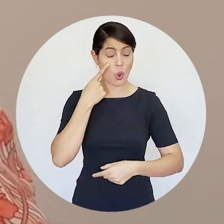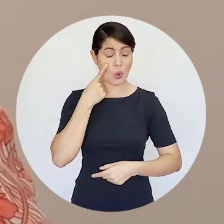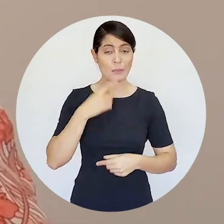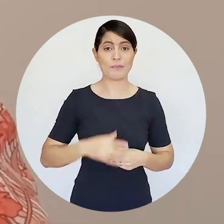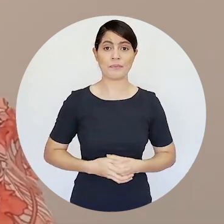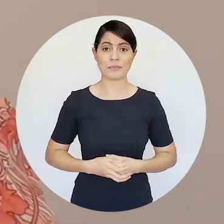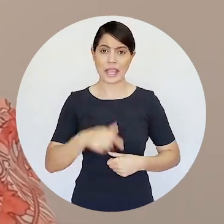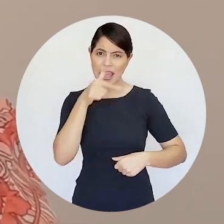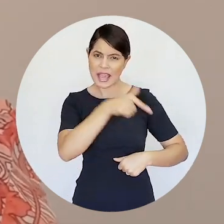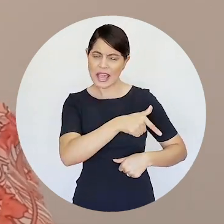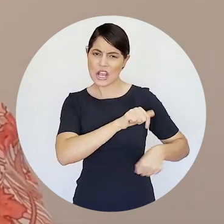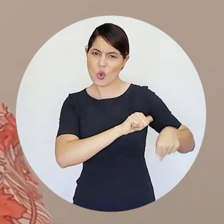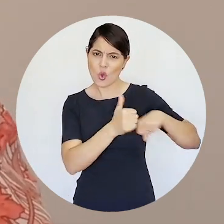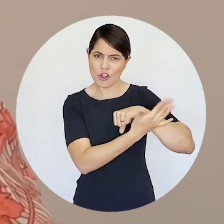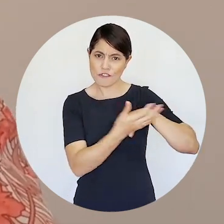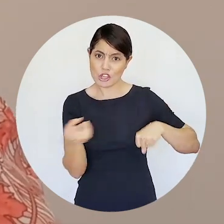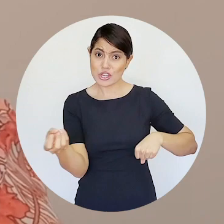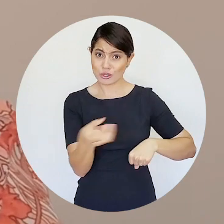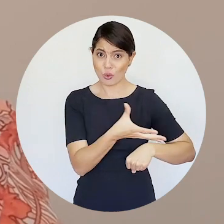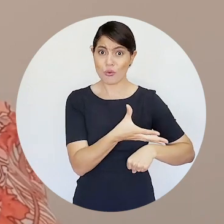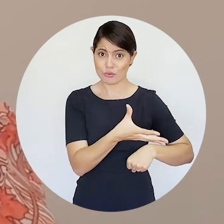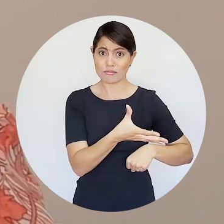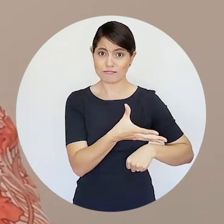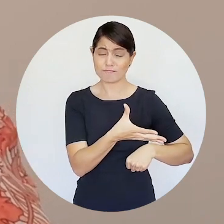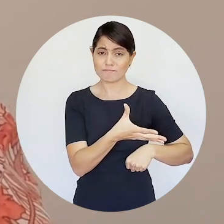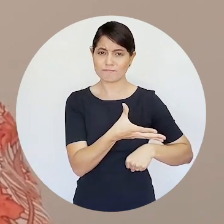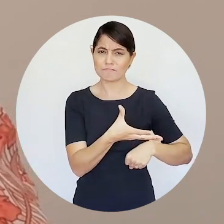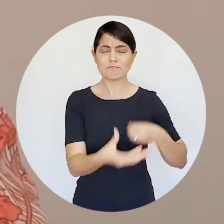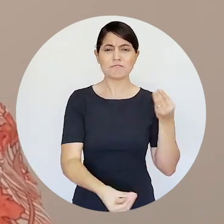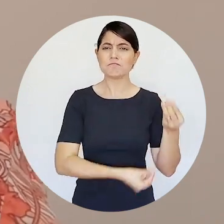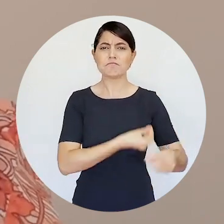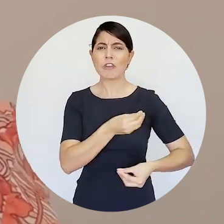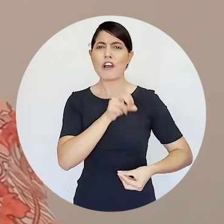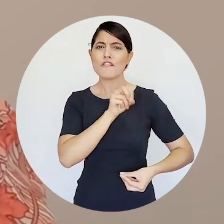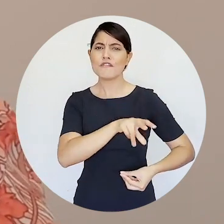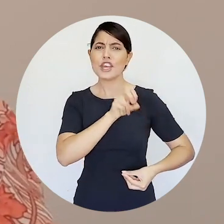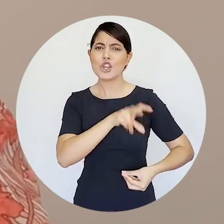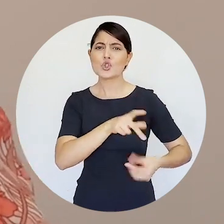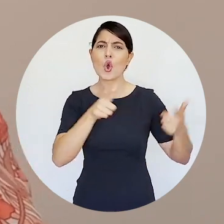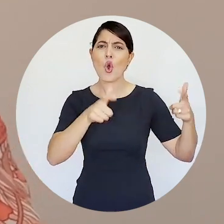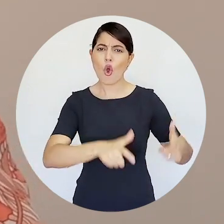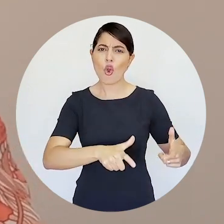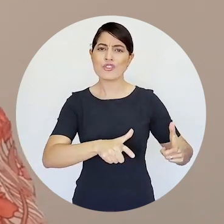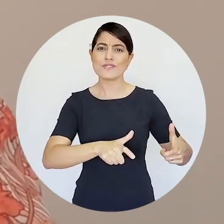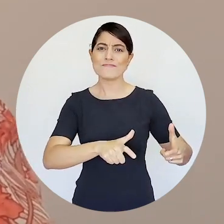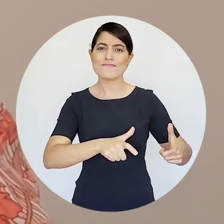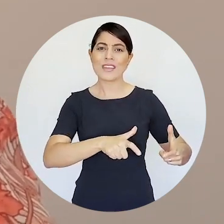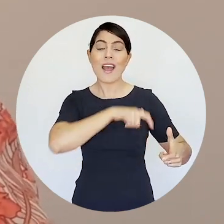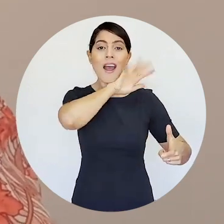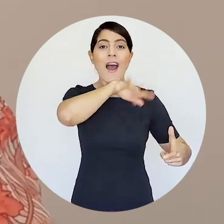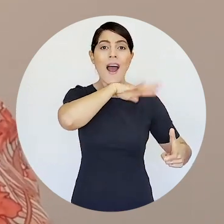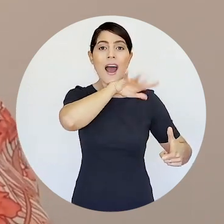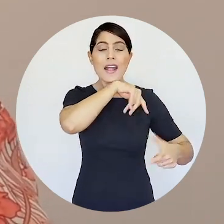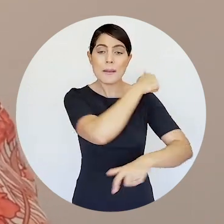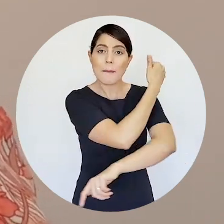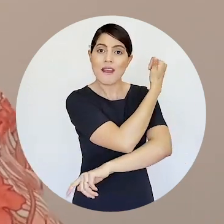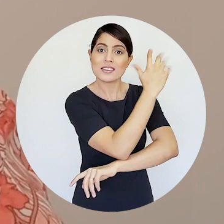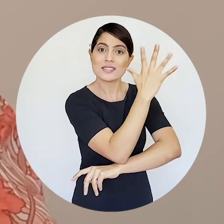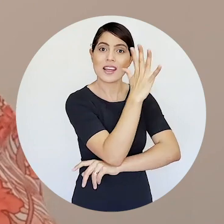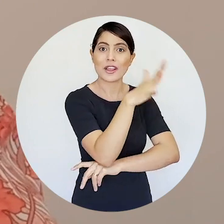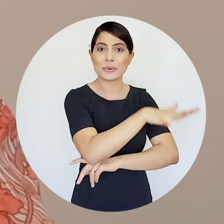De fato, esse novo coronavírus é um vírus que se hospeda em animais